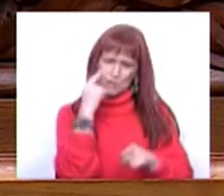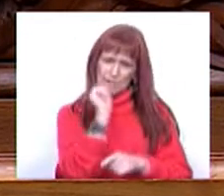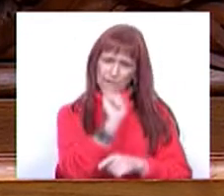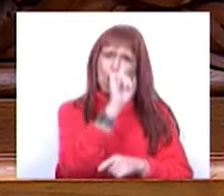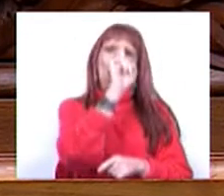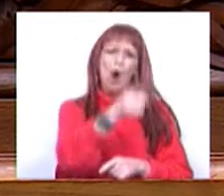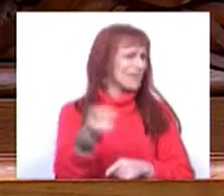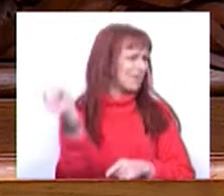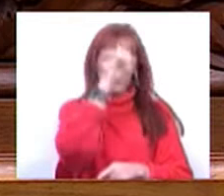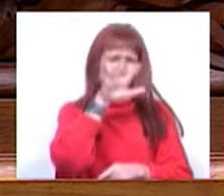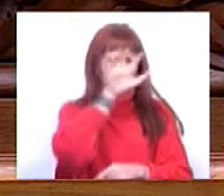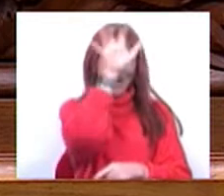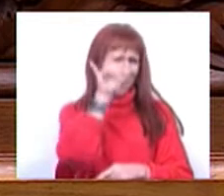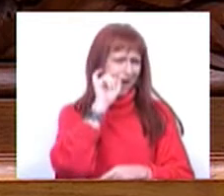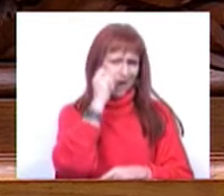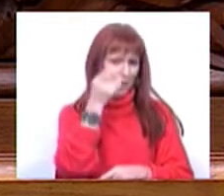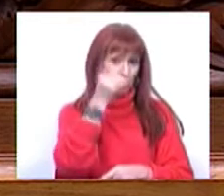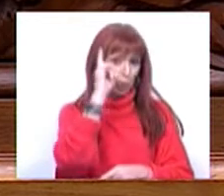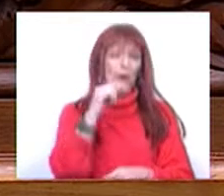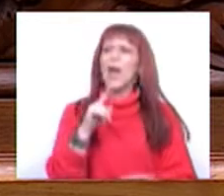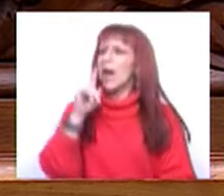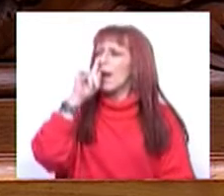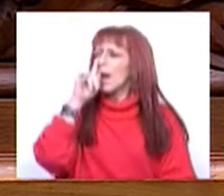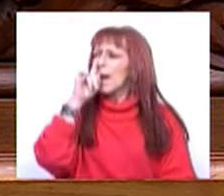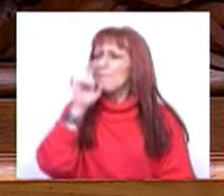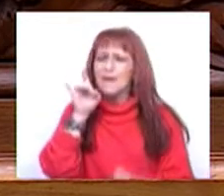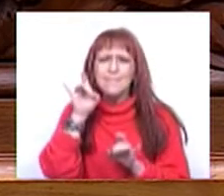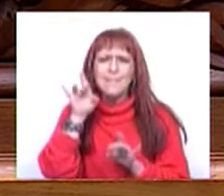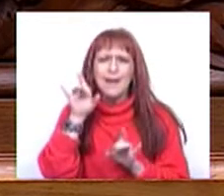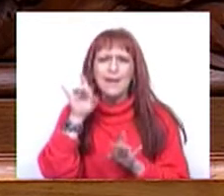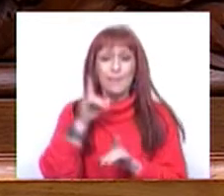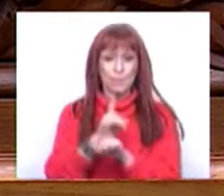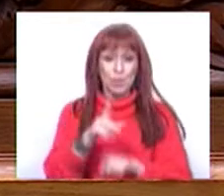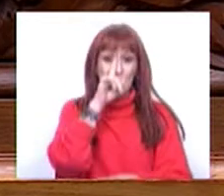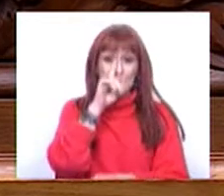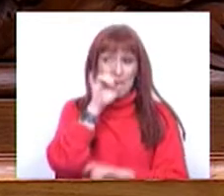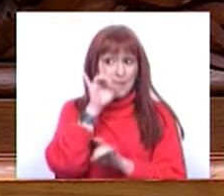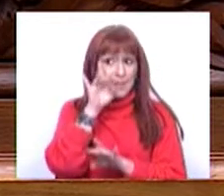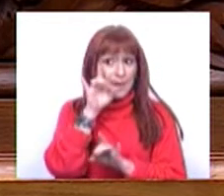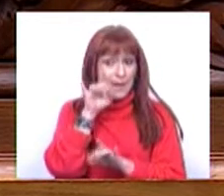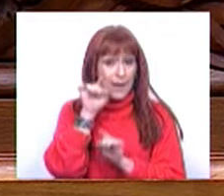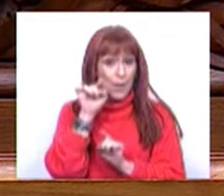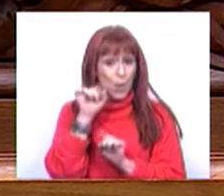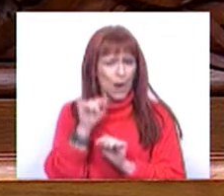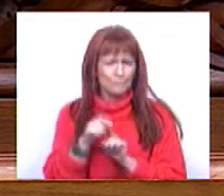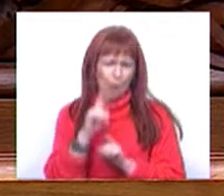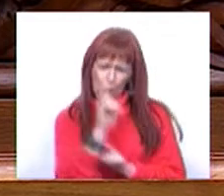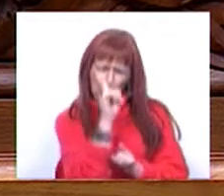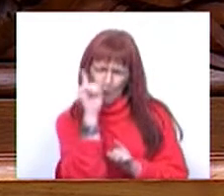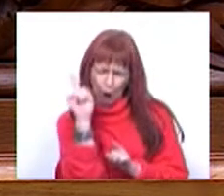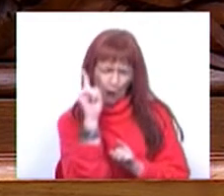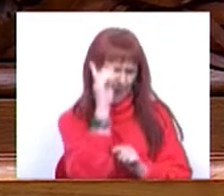conhecimento não é a incerteza, é a mentira. Porque a mentira é sempre assertiva